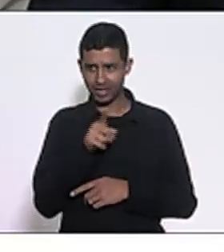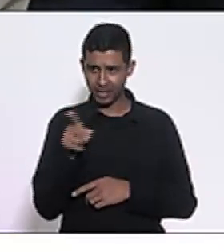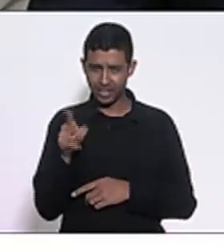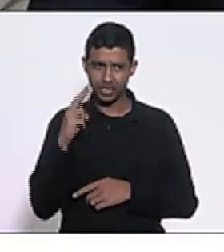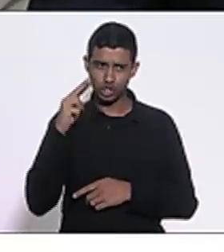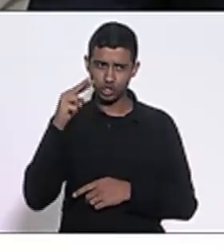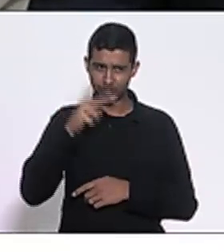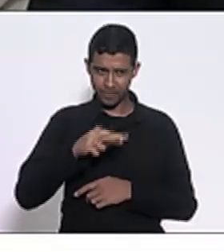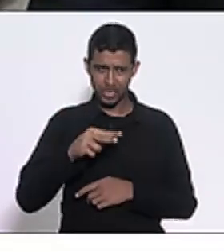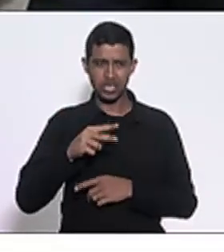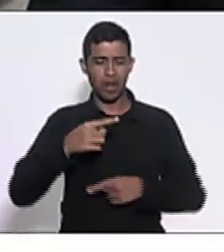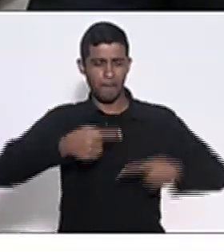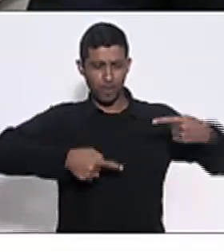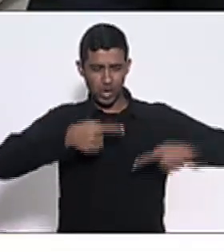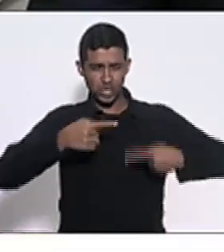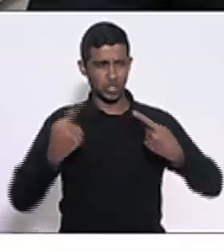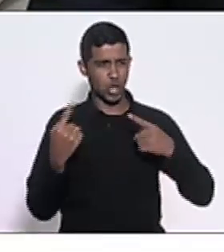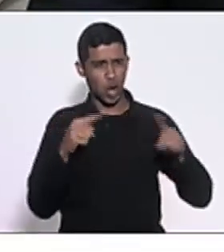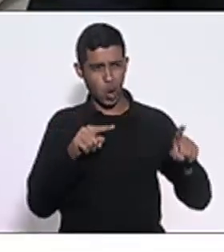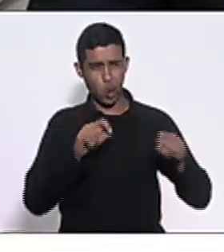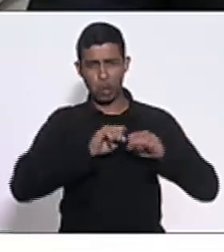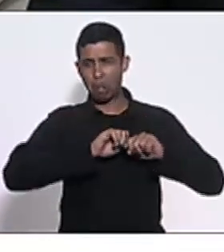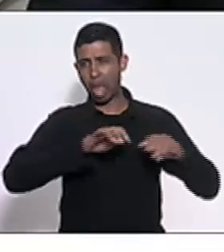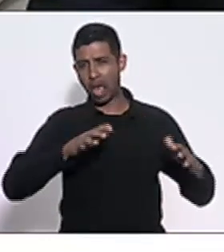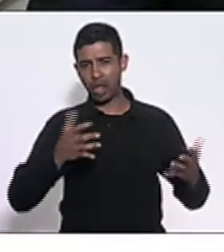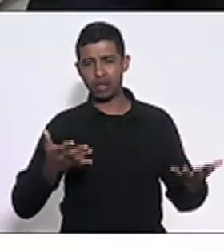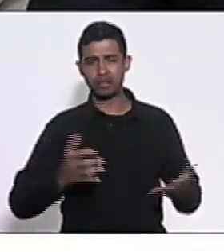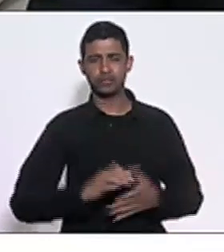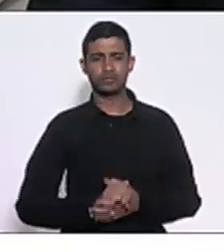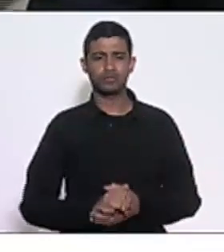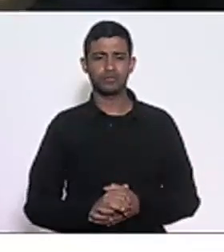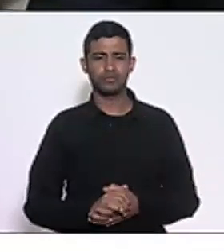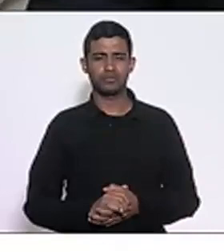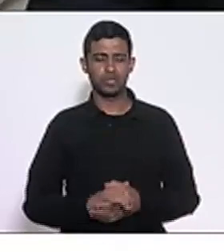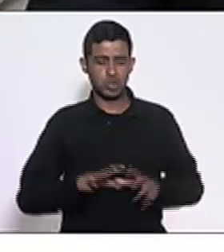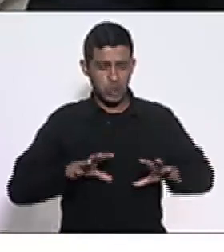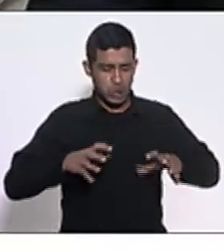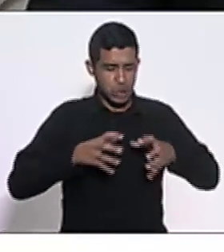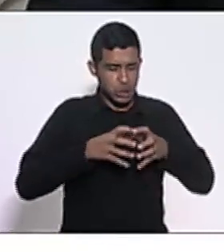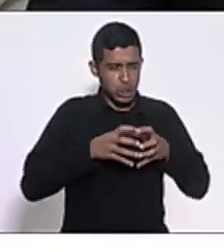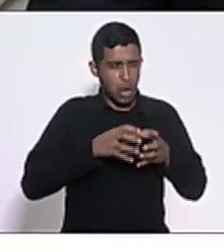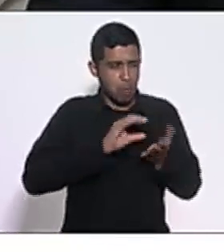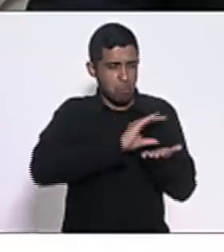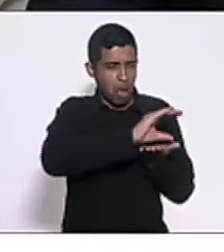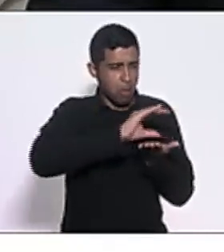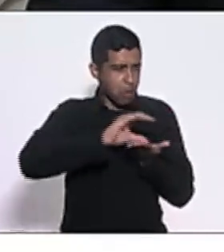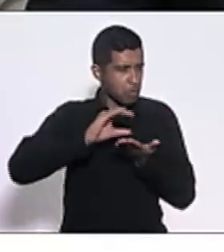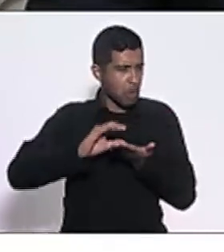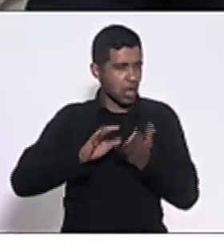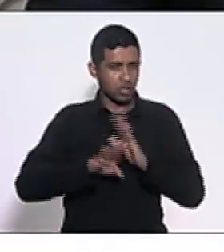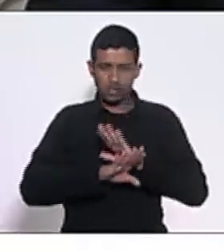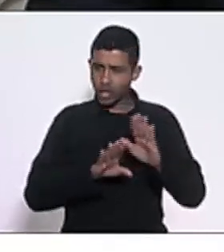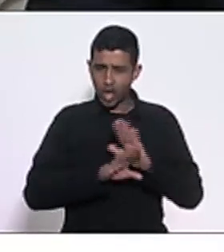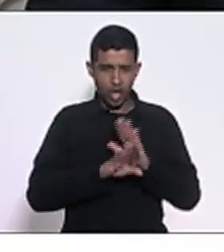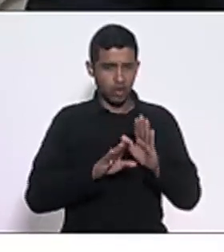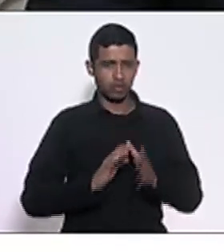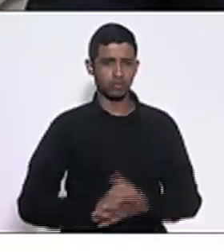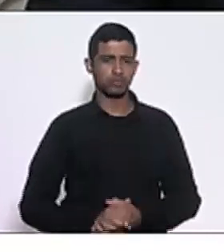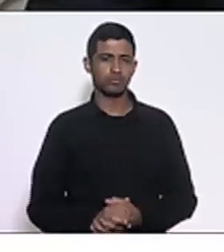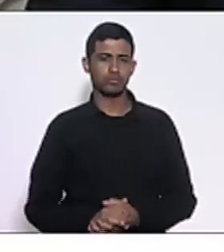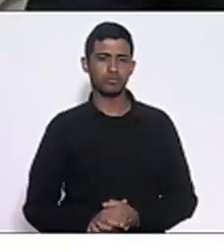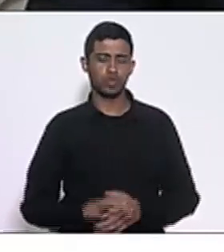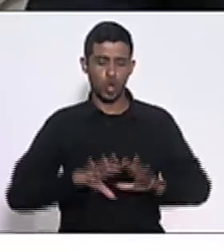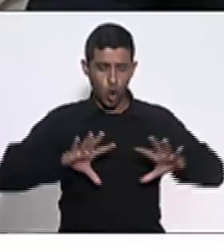contra a pulverização, numa política de concentrar e distribuir, mas concentrar porque você